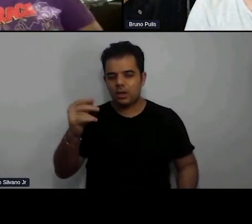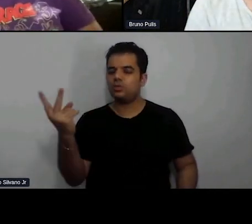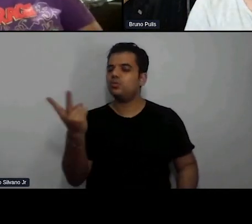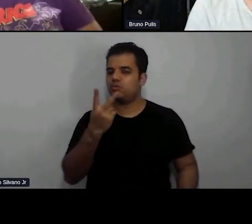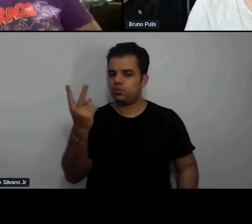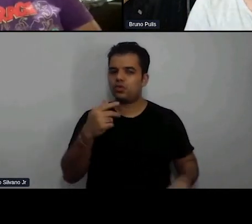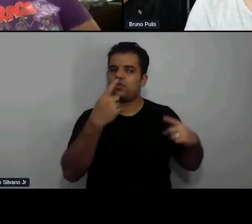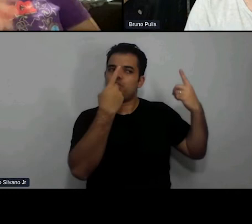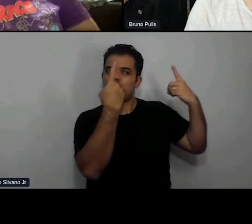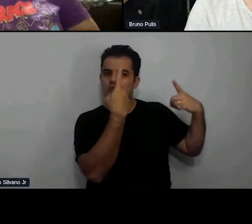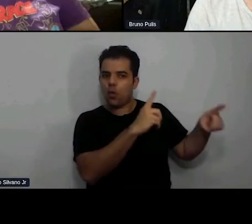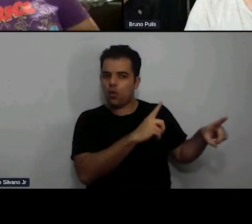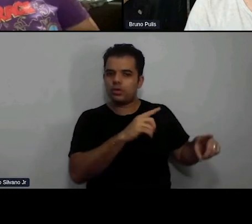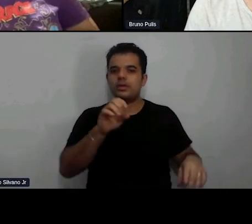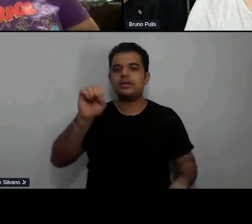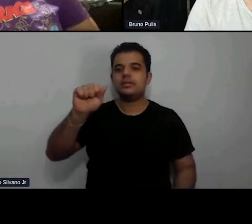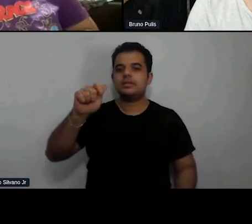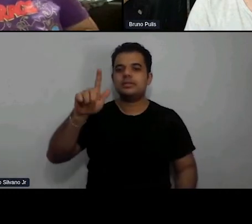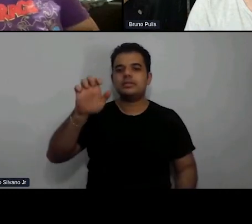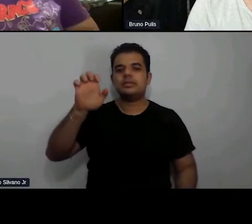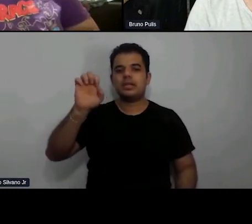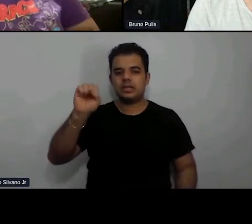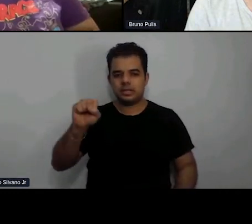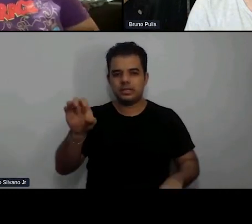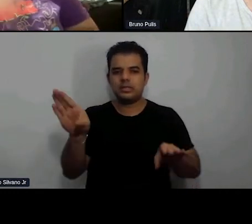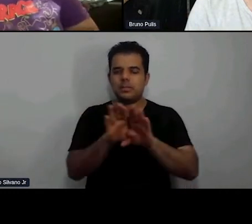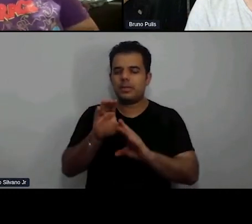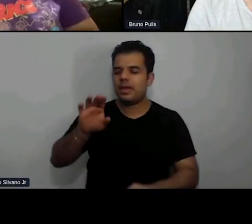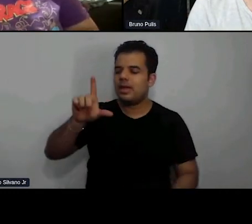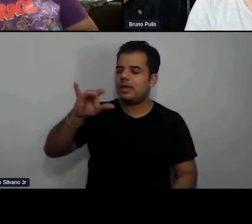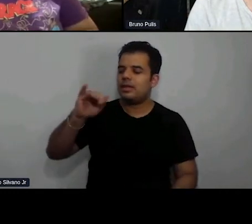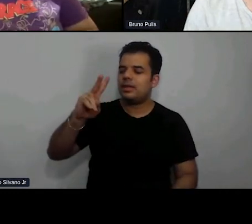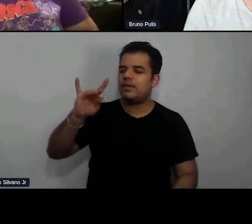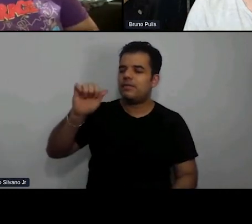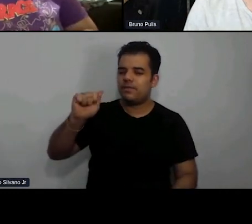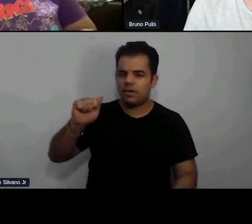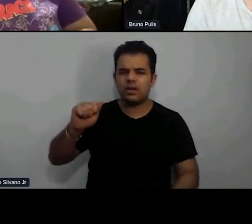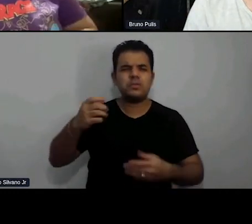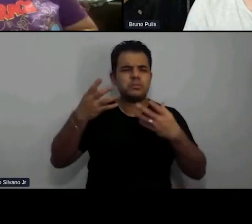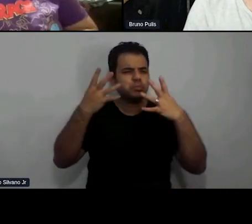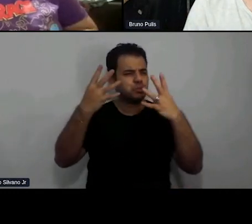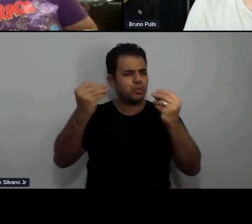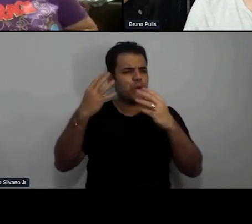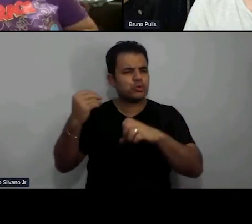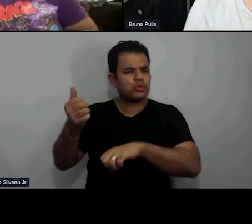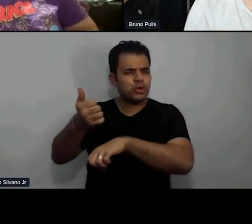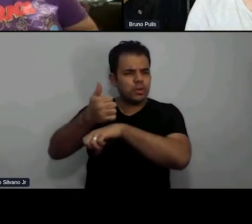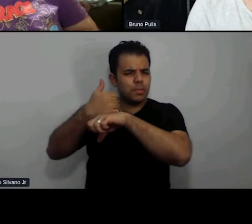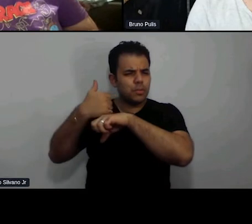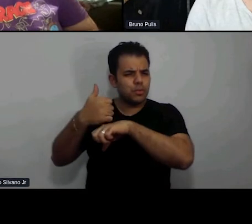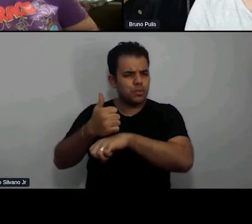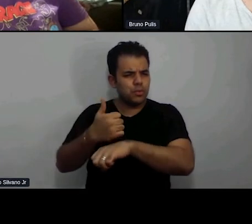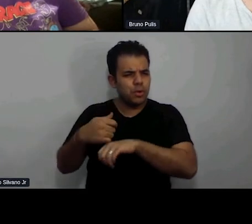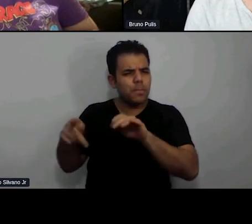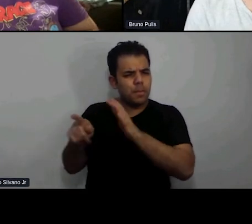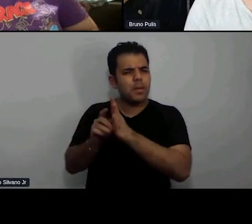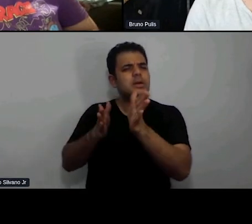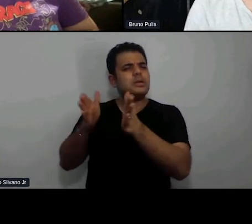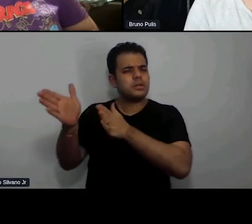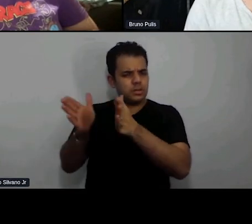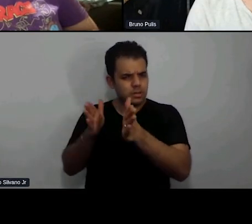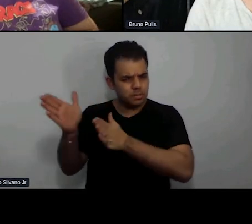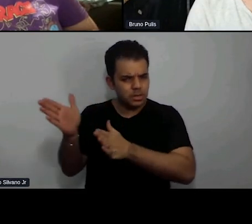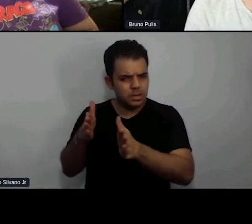o Salles, a Lívia Gabos, a Gabi Eufrásio, Bruno, é um monte de galera aí nesse mercado de